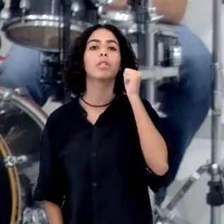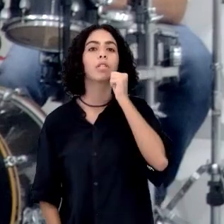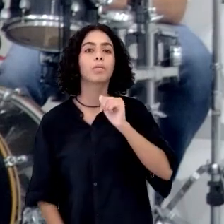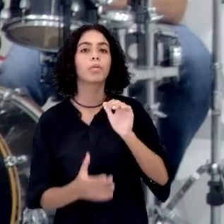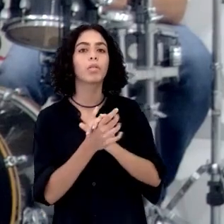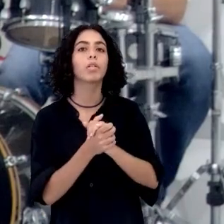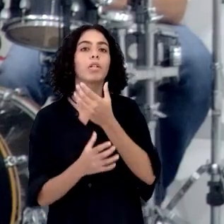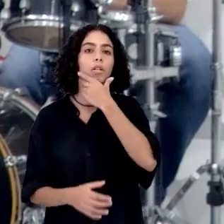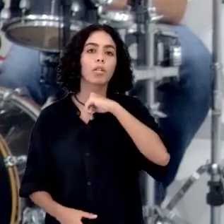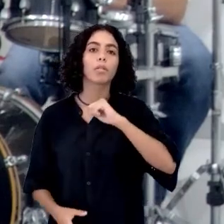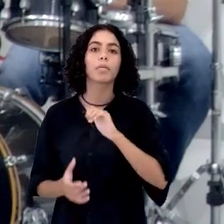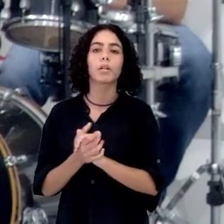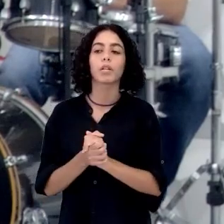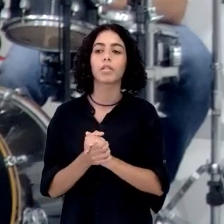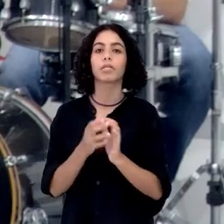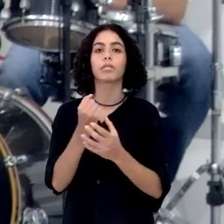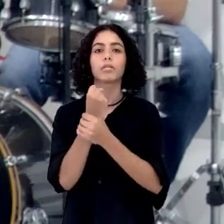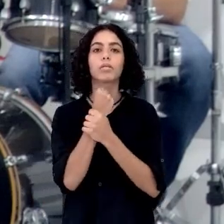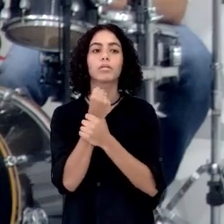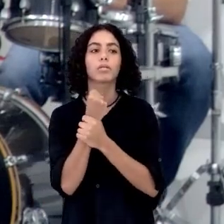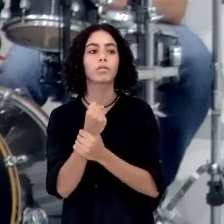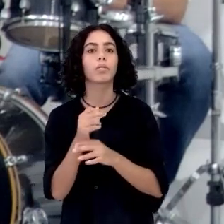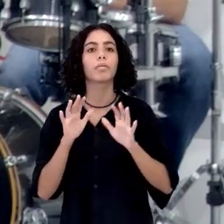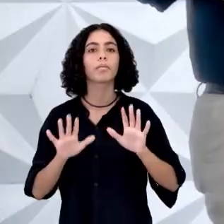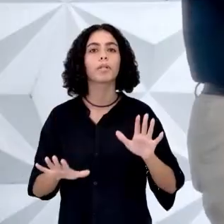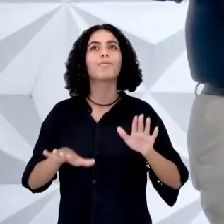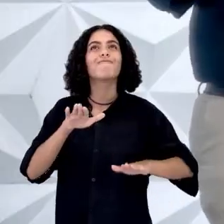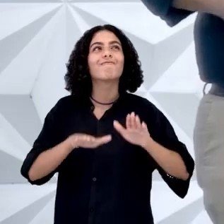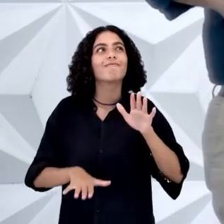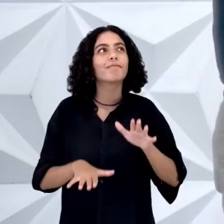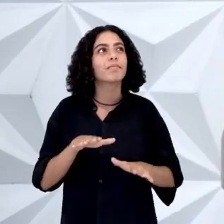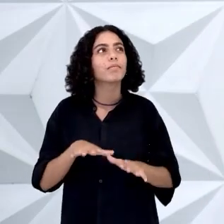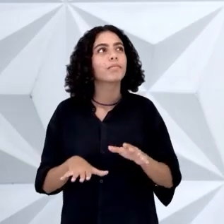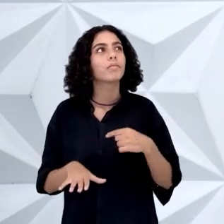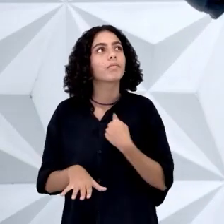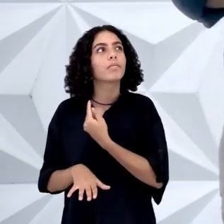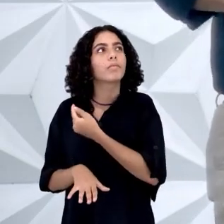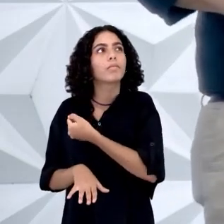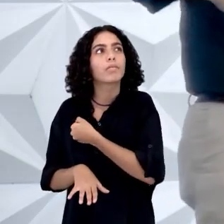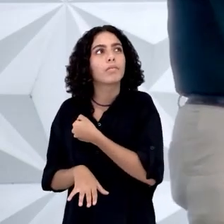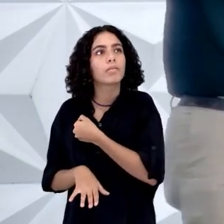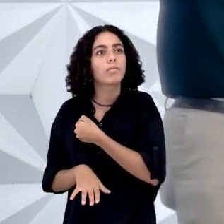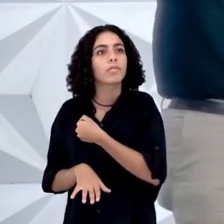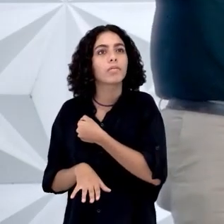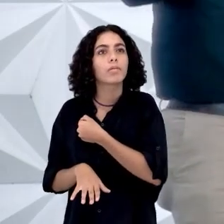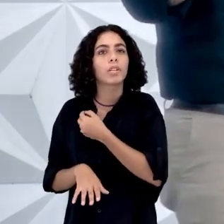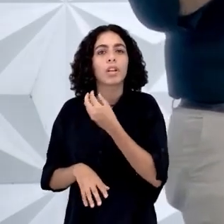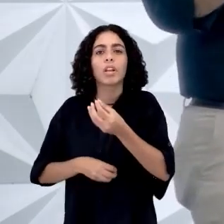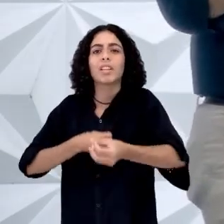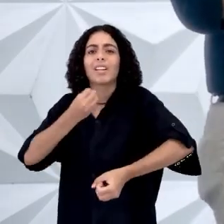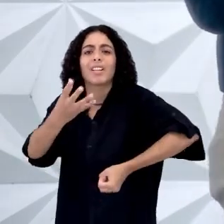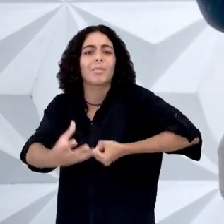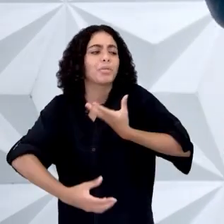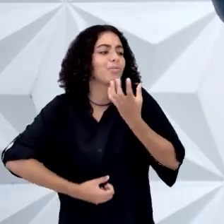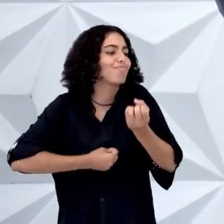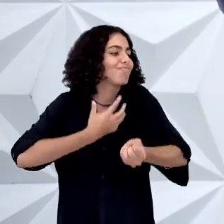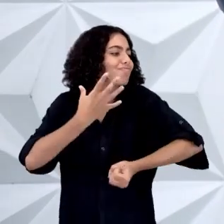E sabe, muitas vezes, irmãos, nós oferecemos tantas coisas, mas não oferecemos o